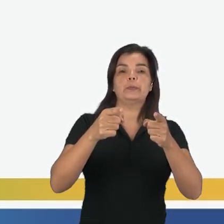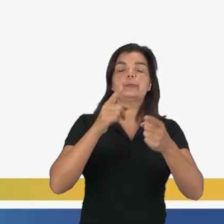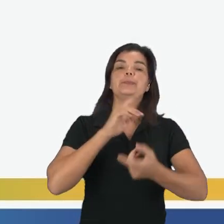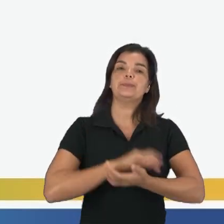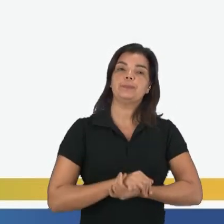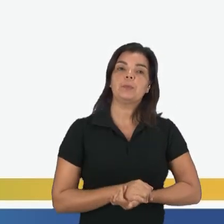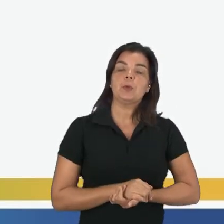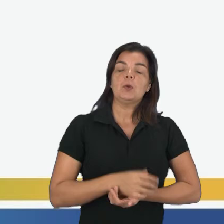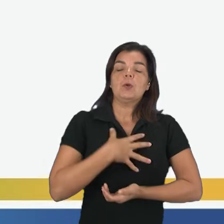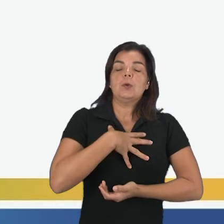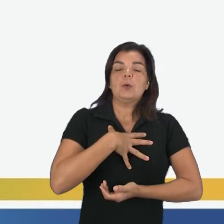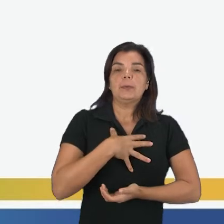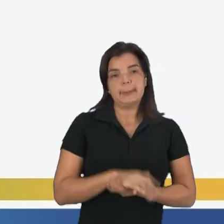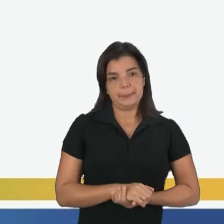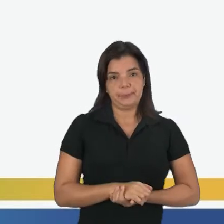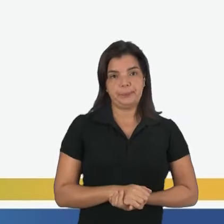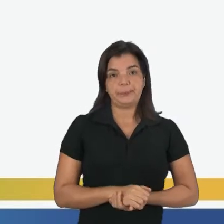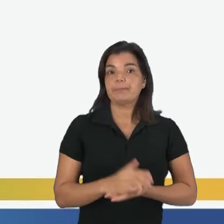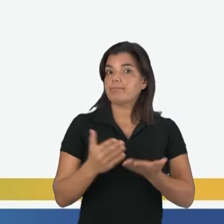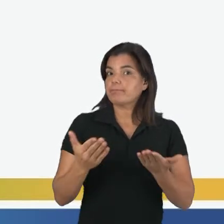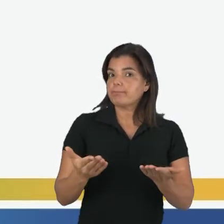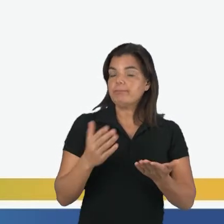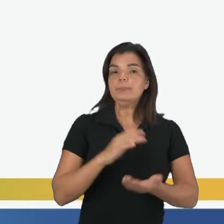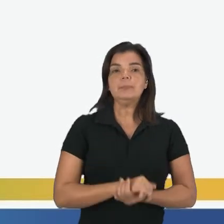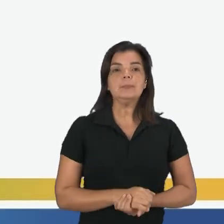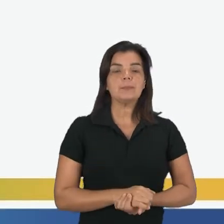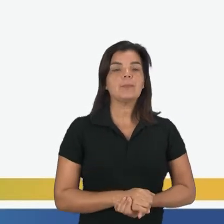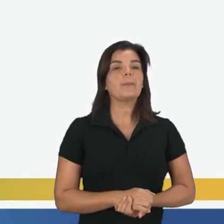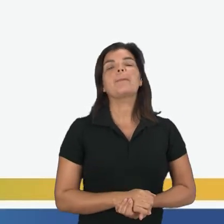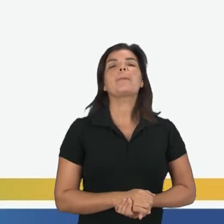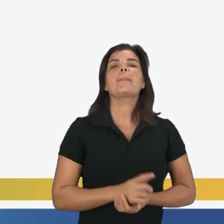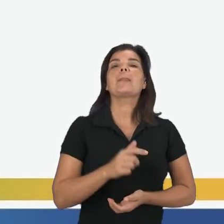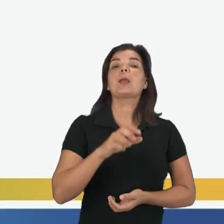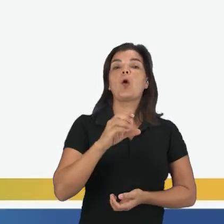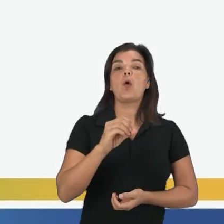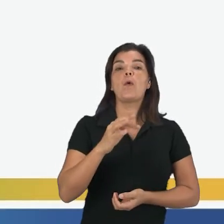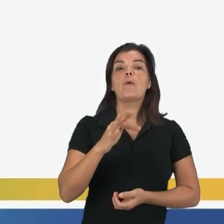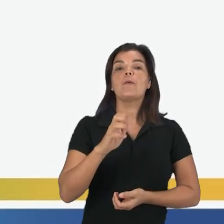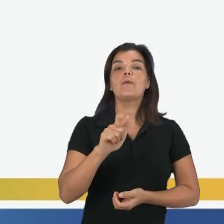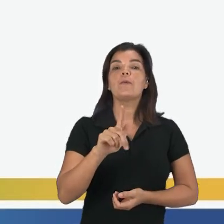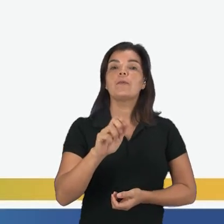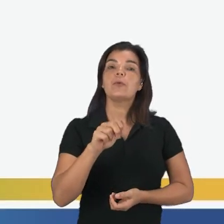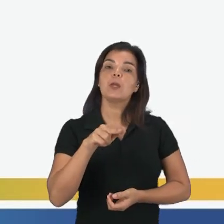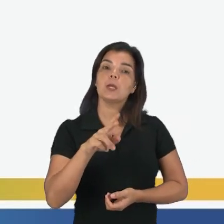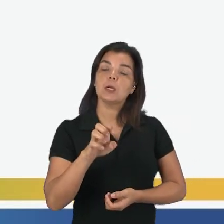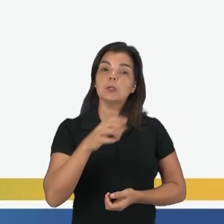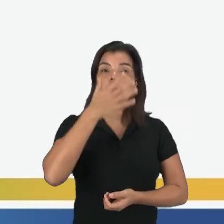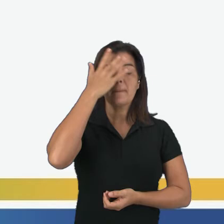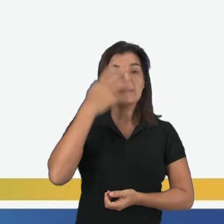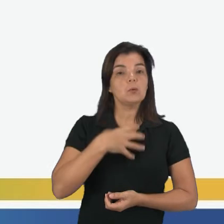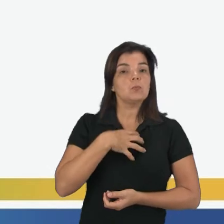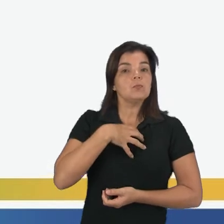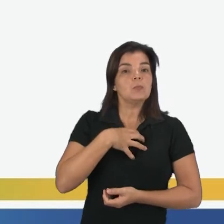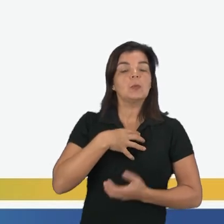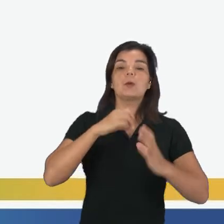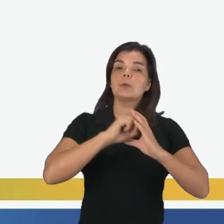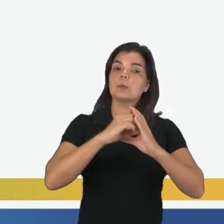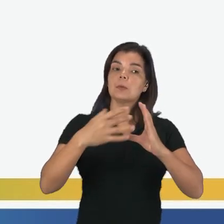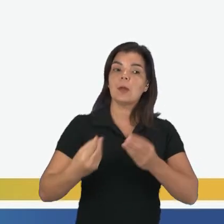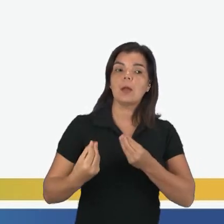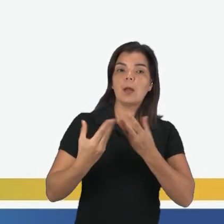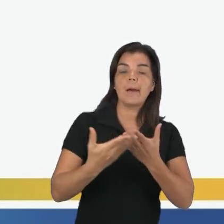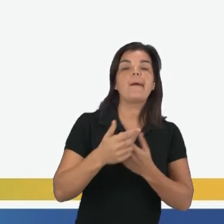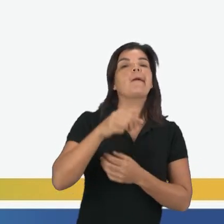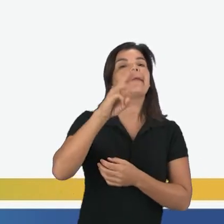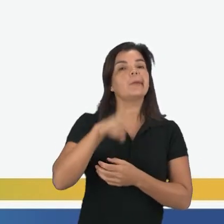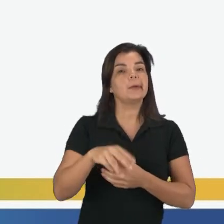um pequeno riacho ofegante. Olha só, quem é ofegante? São seres humanos e está sendo dada essa